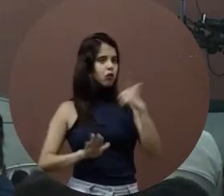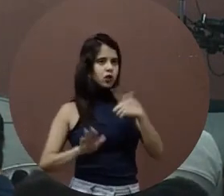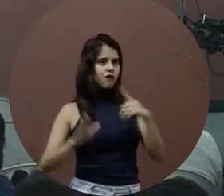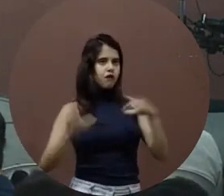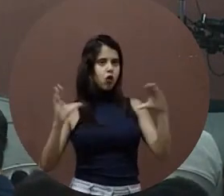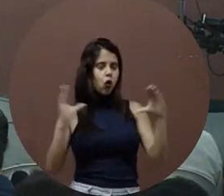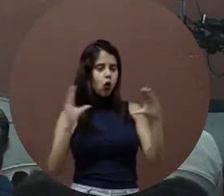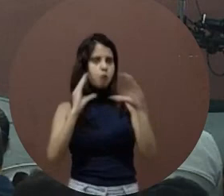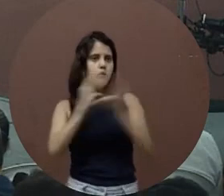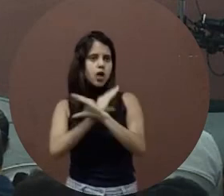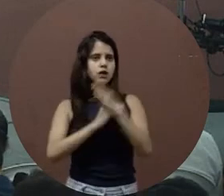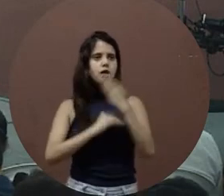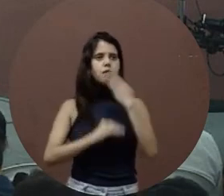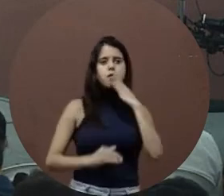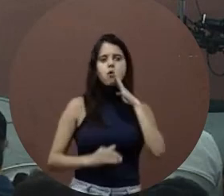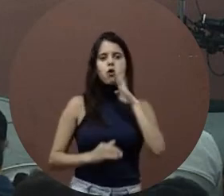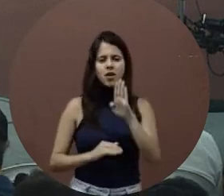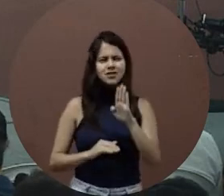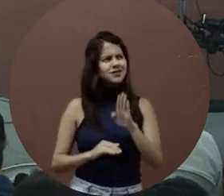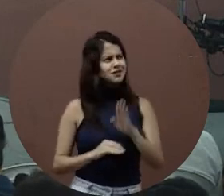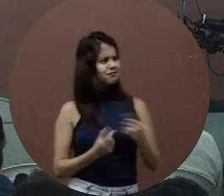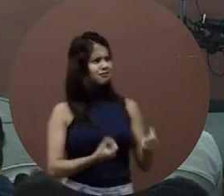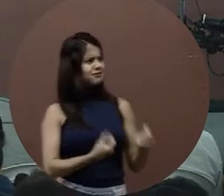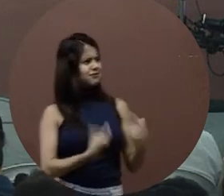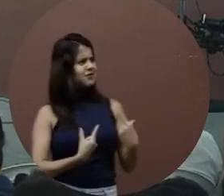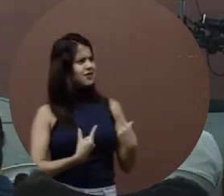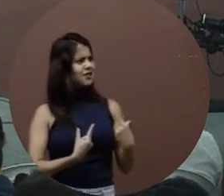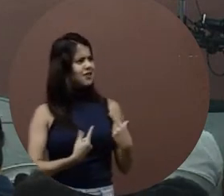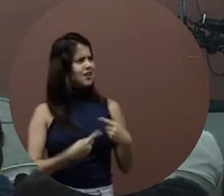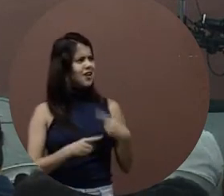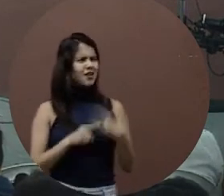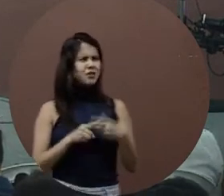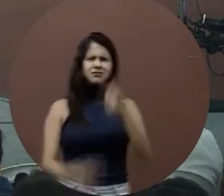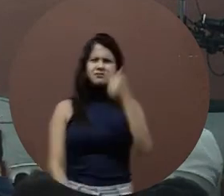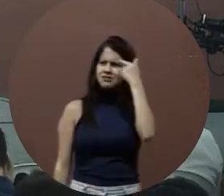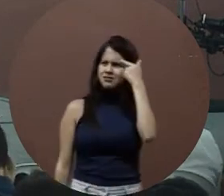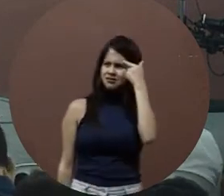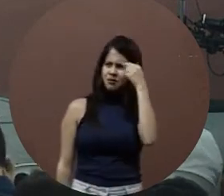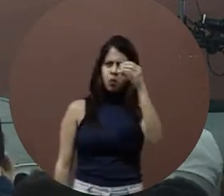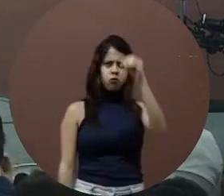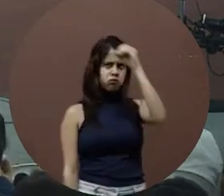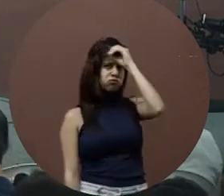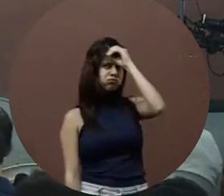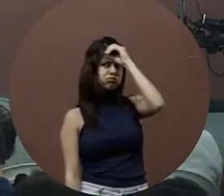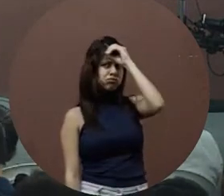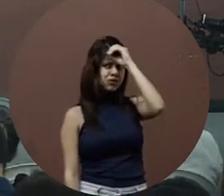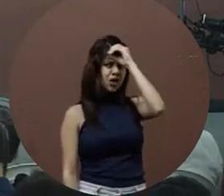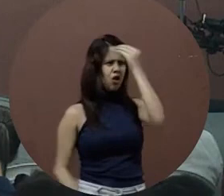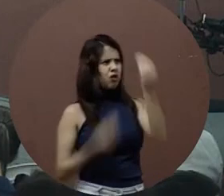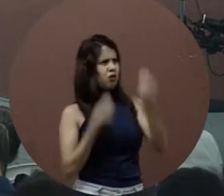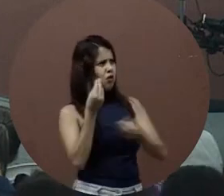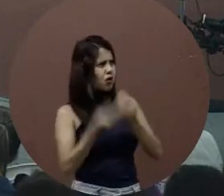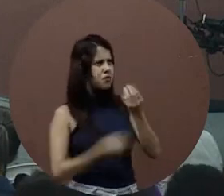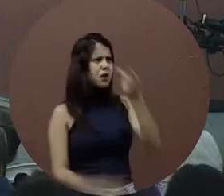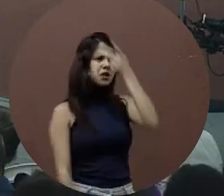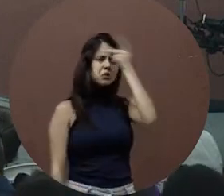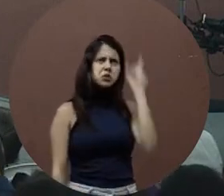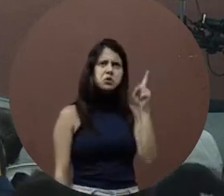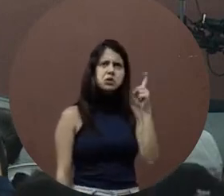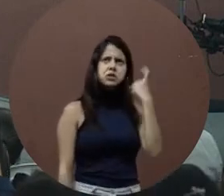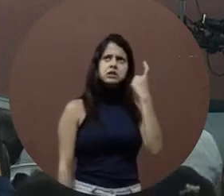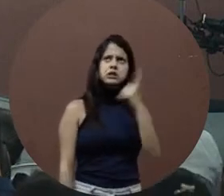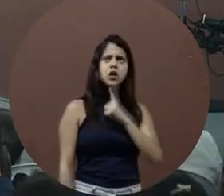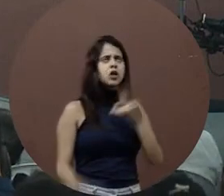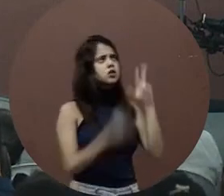promessa. Olha só que coisa esquisita. Tem gente que buga quando chega nessa parte. Espera aí. Eles esperavam, mas não obtiveram